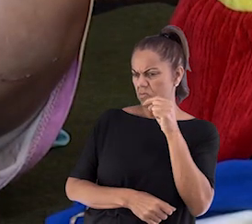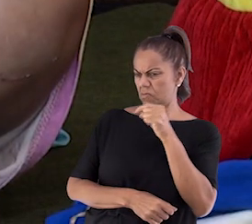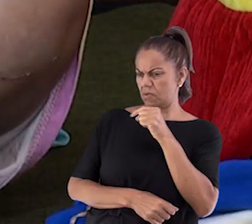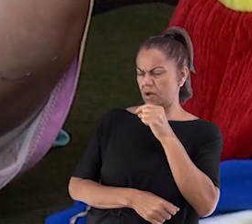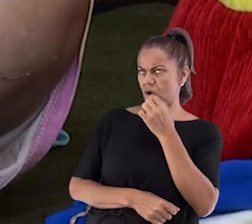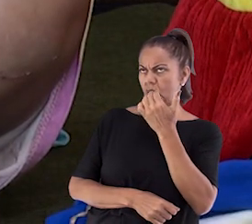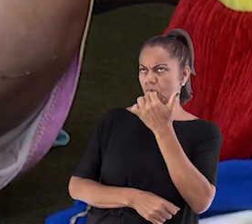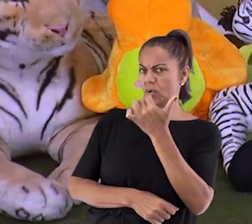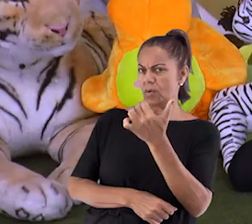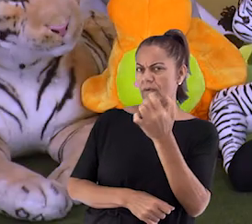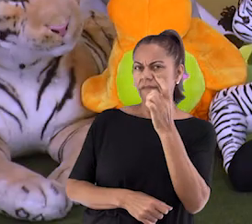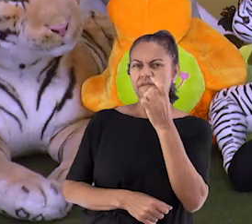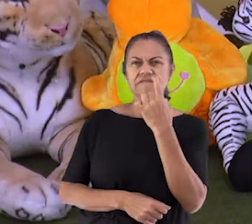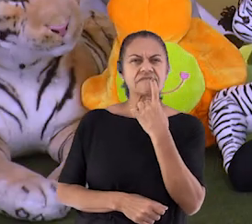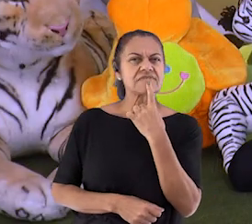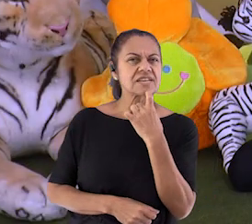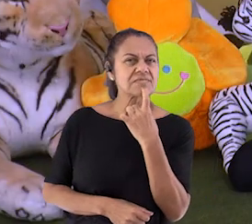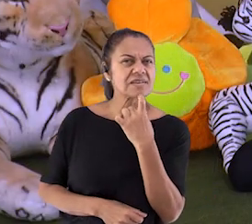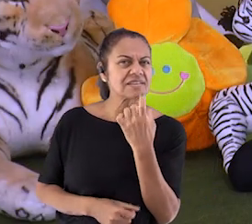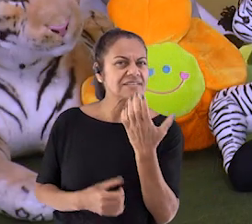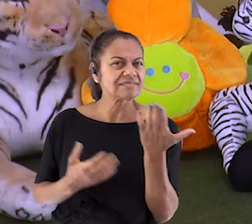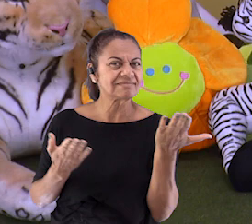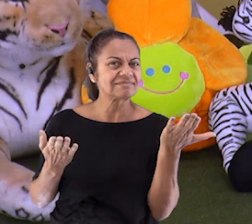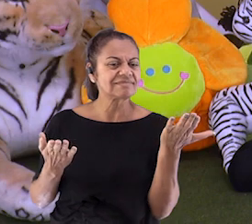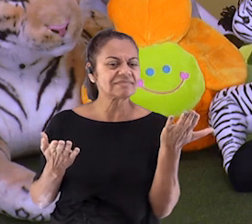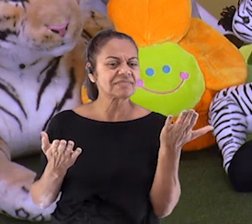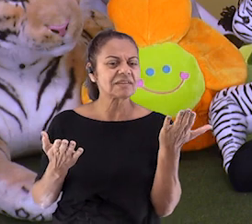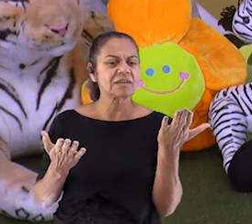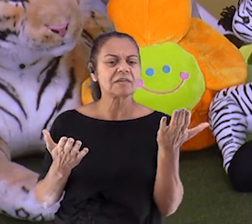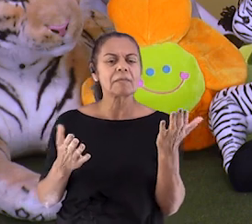vermelho? Qual é a cor do amor?